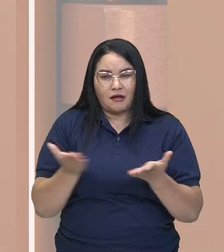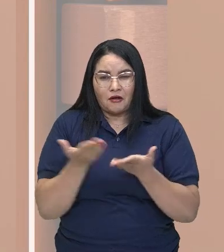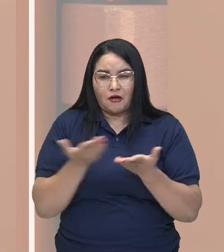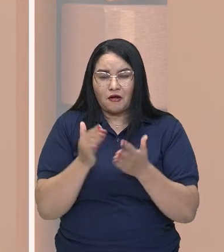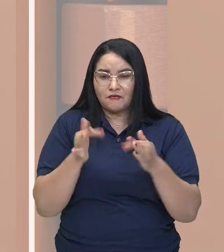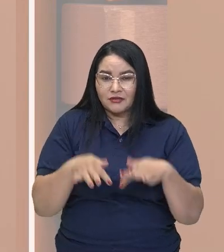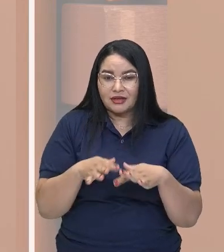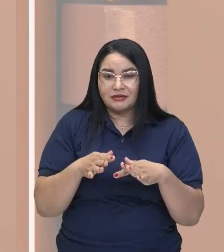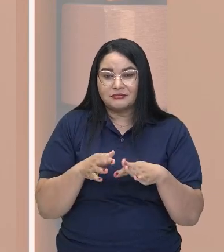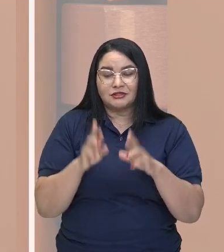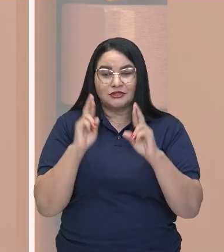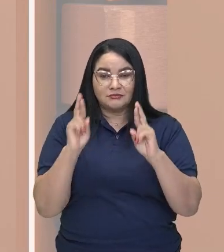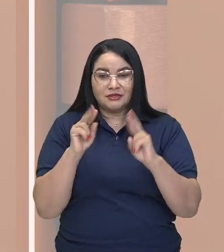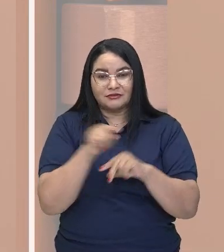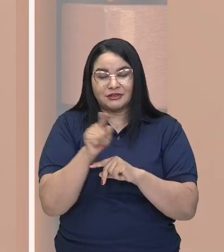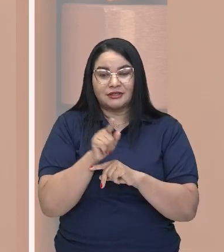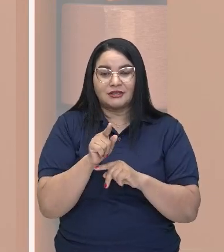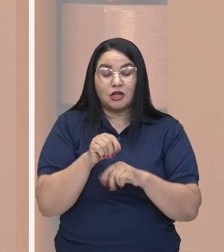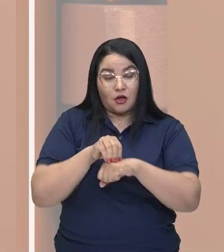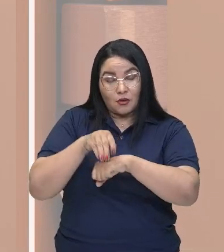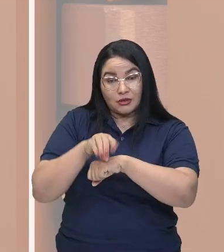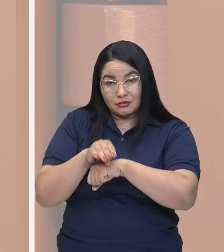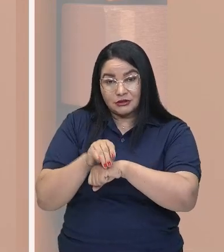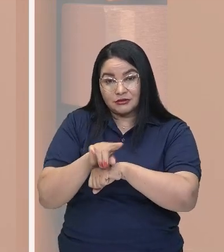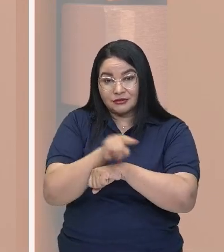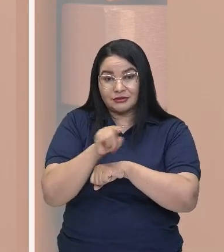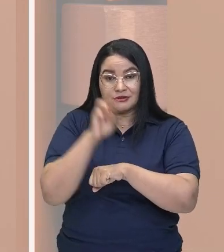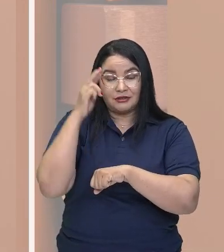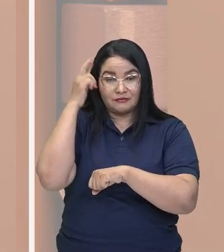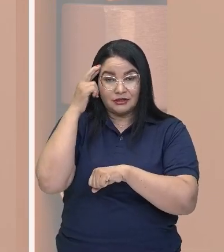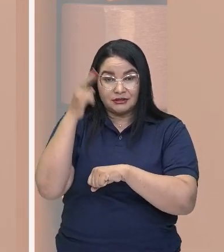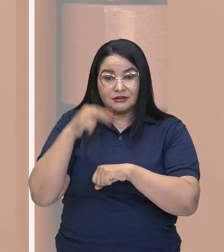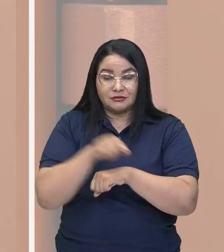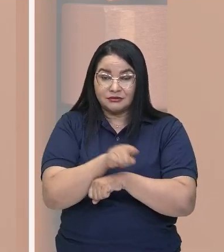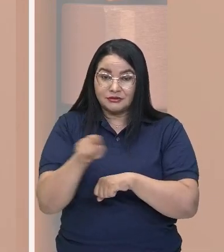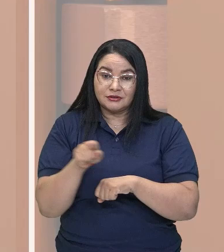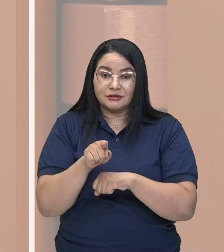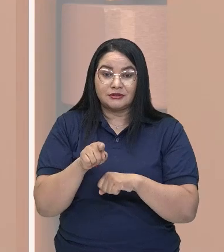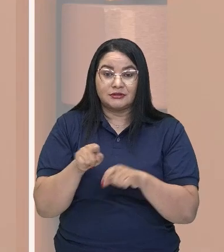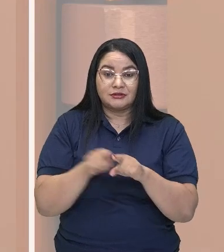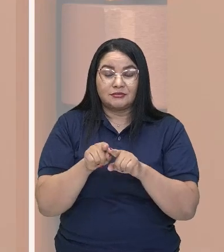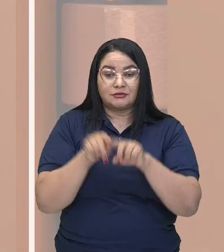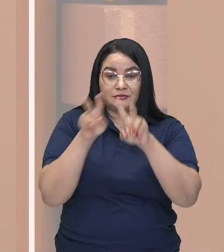aqui e espera ter contribuído com a reflexão de todos nós aqui